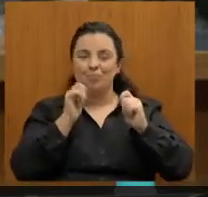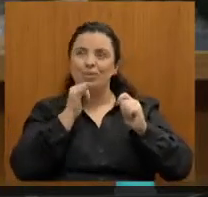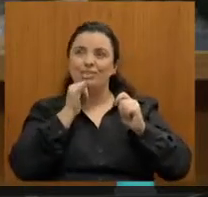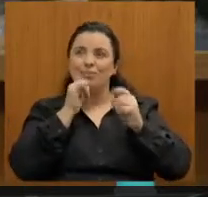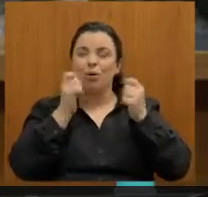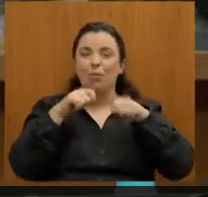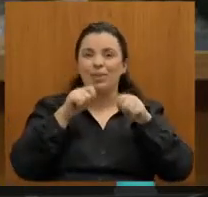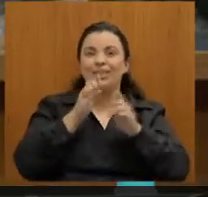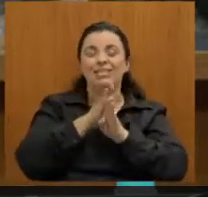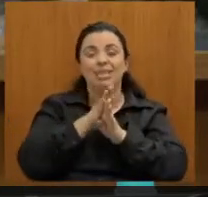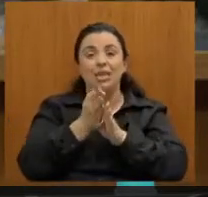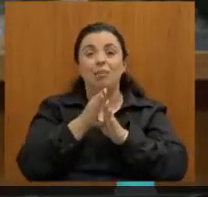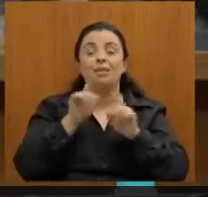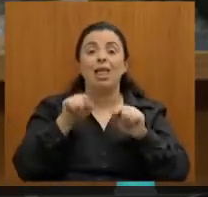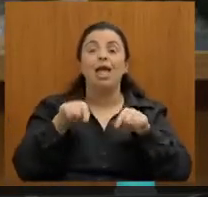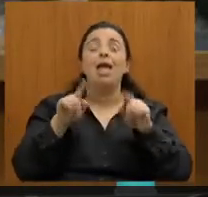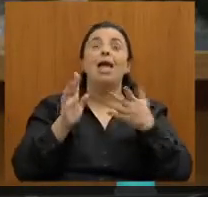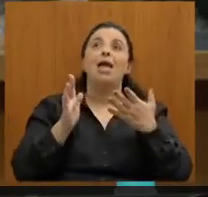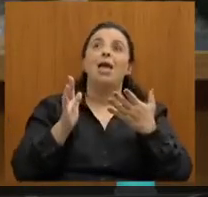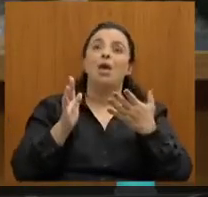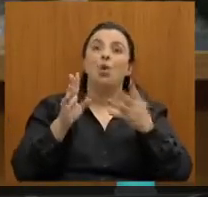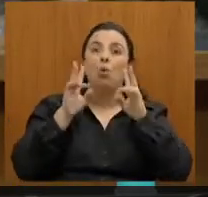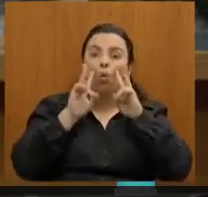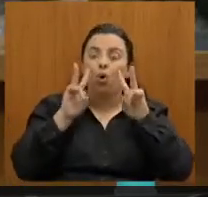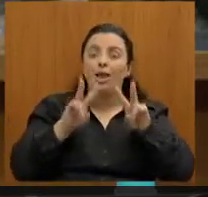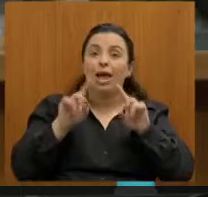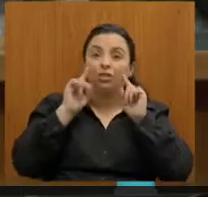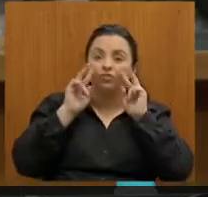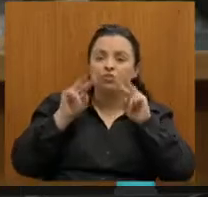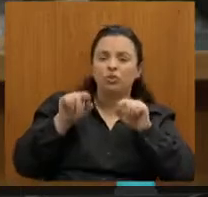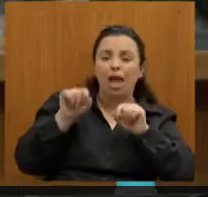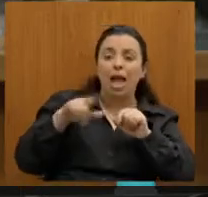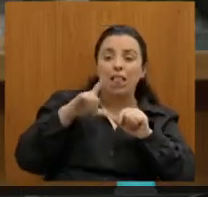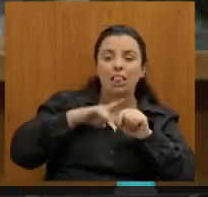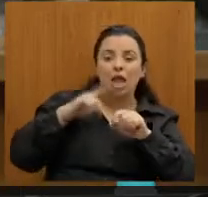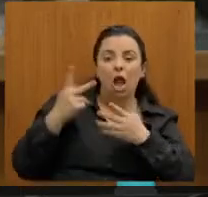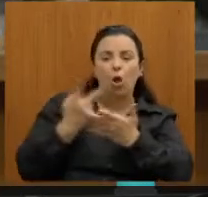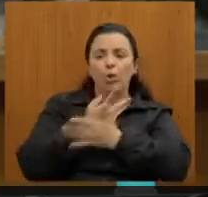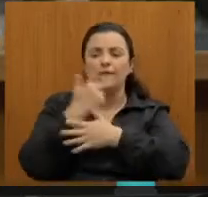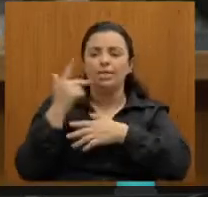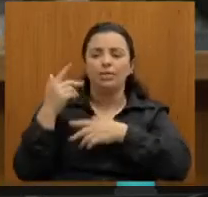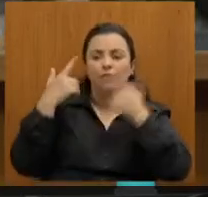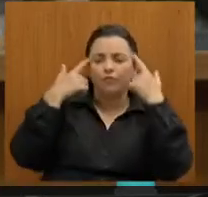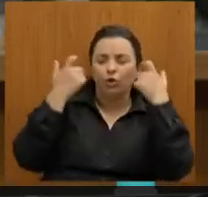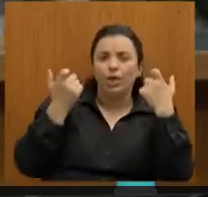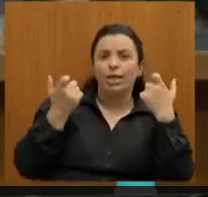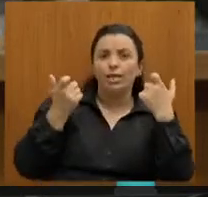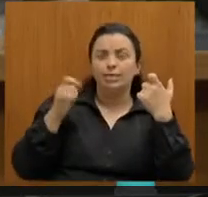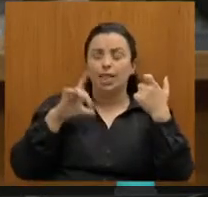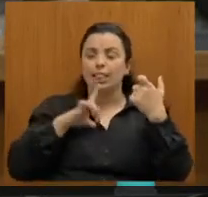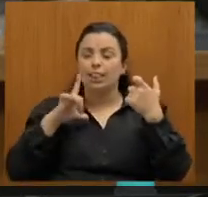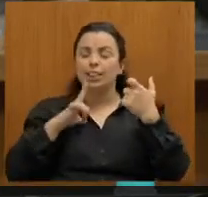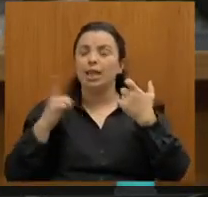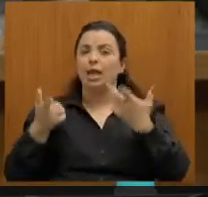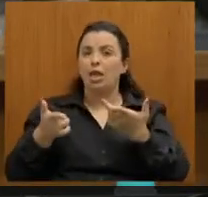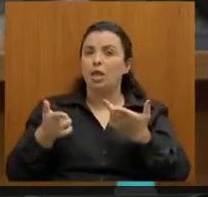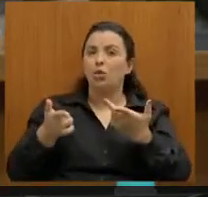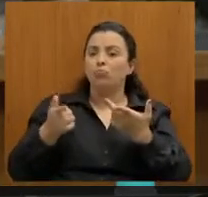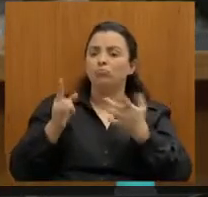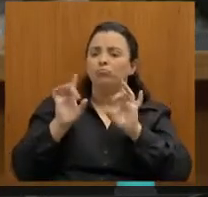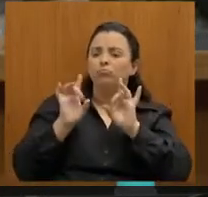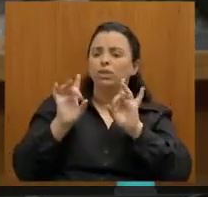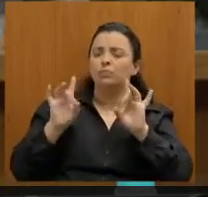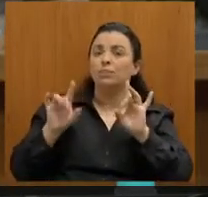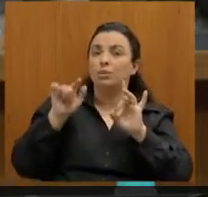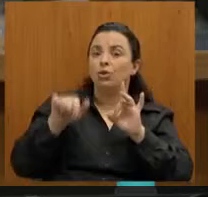híbrida Na verdade é um olhar de Veja a uma situação de violência há uma peculiaridade nesse processo judicial